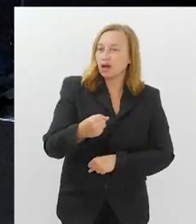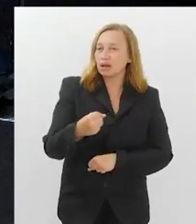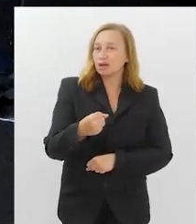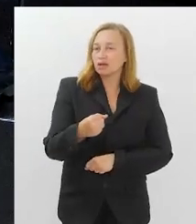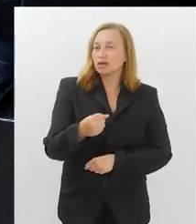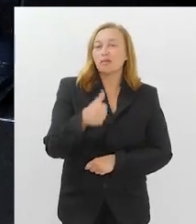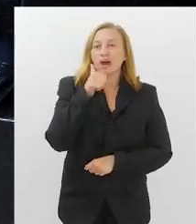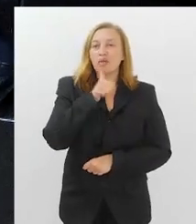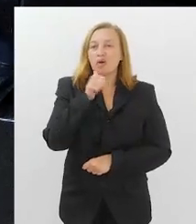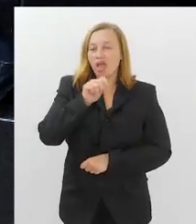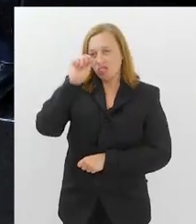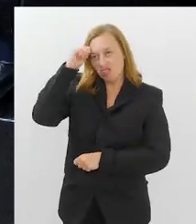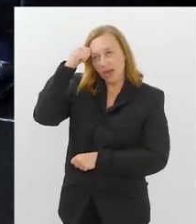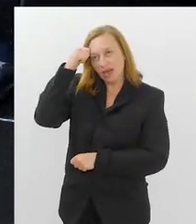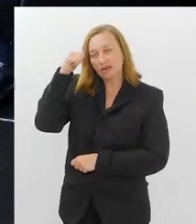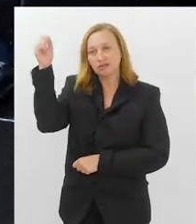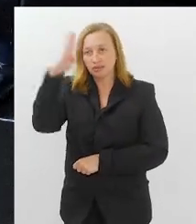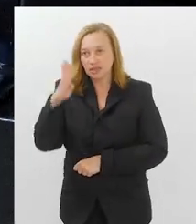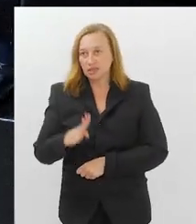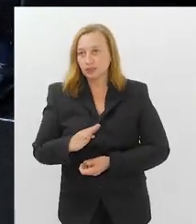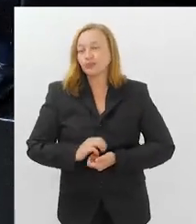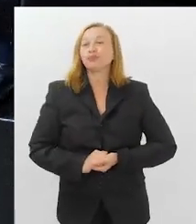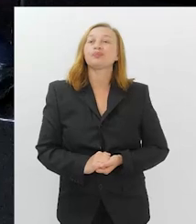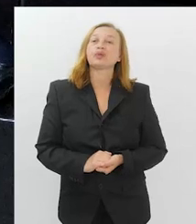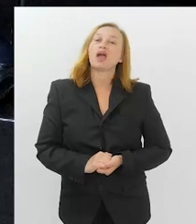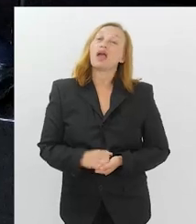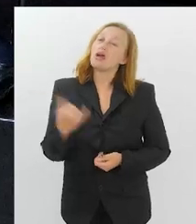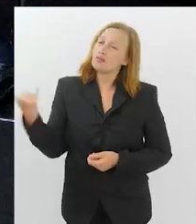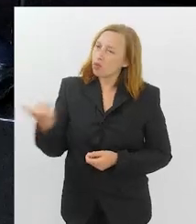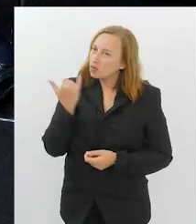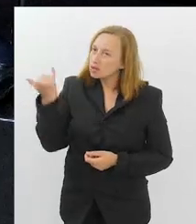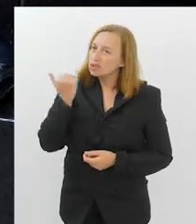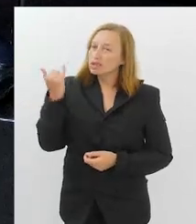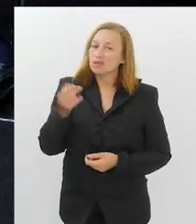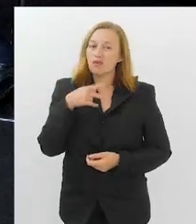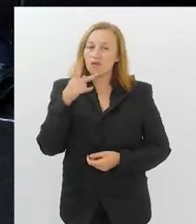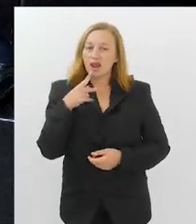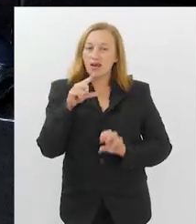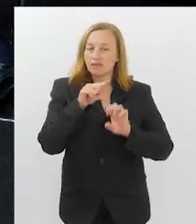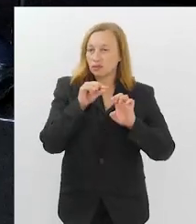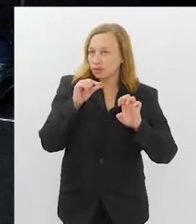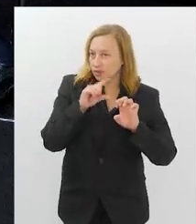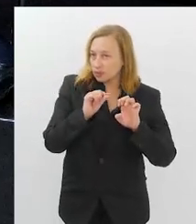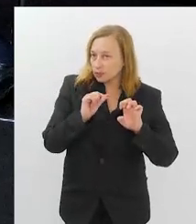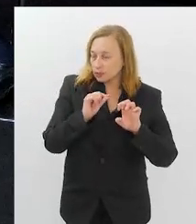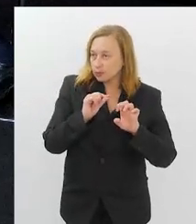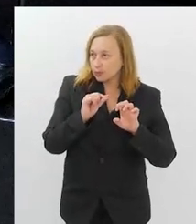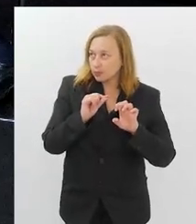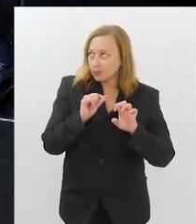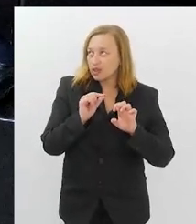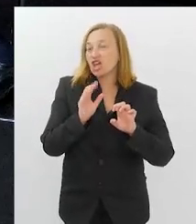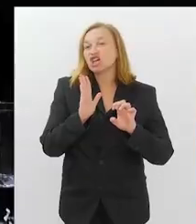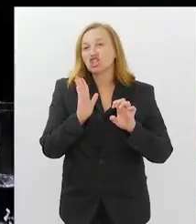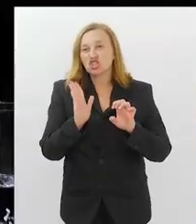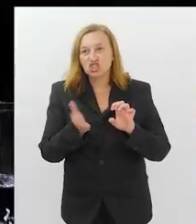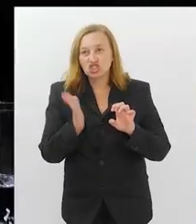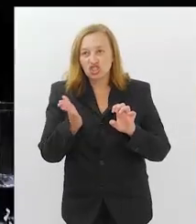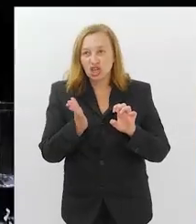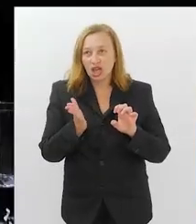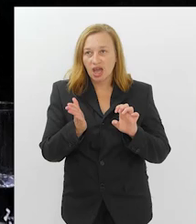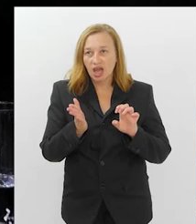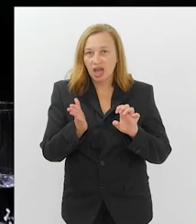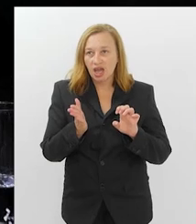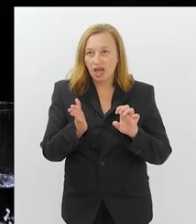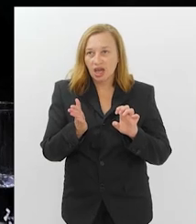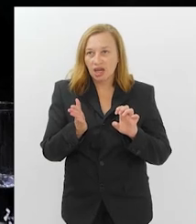espaços para a mulher negra no Brasil? É importantíssimo. Eu falava sobre o empreendedorismo. Já está na